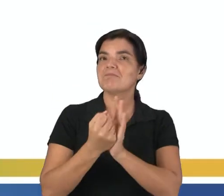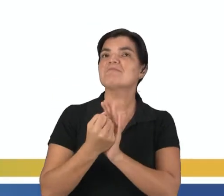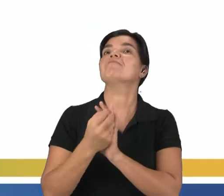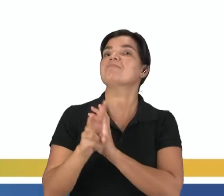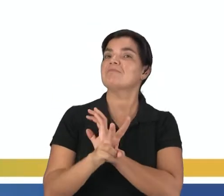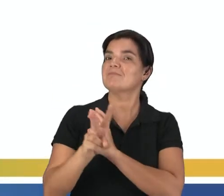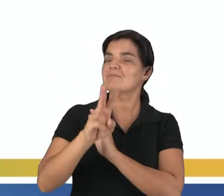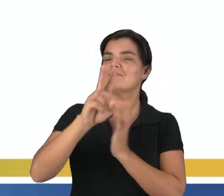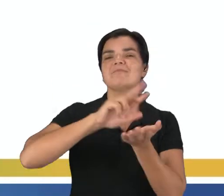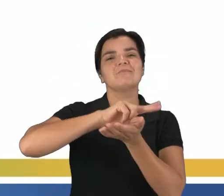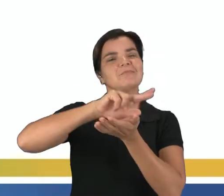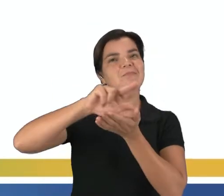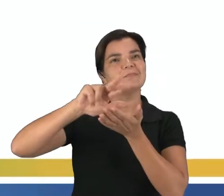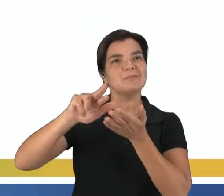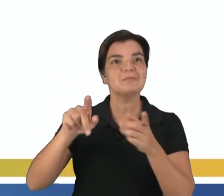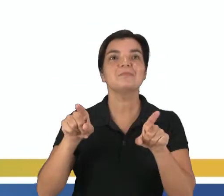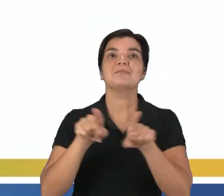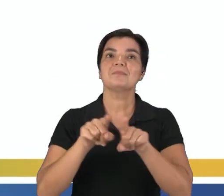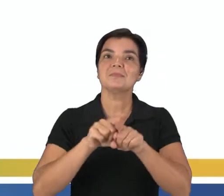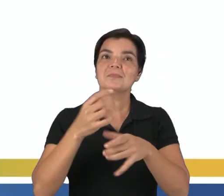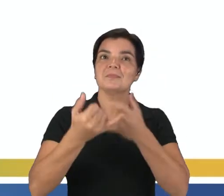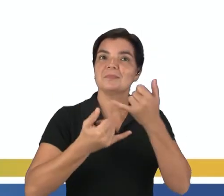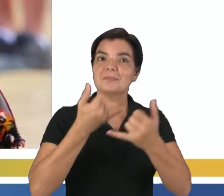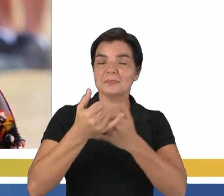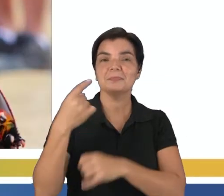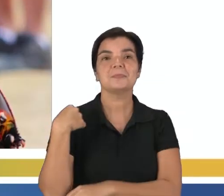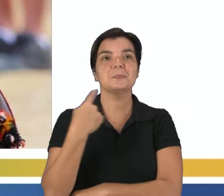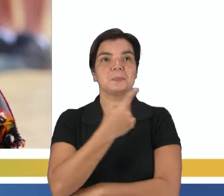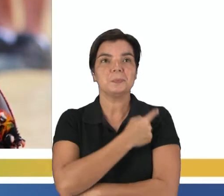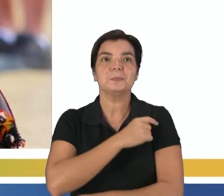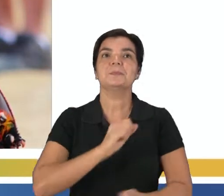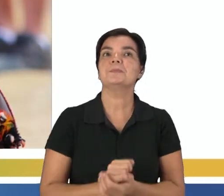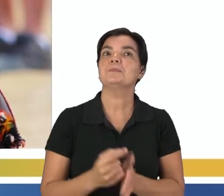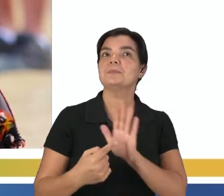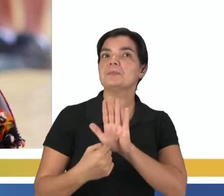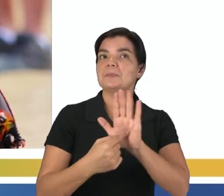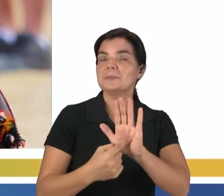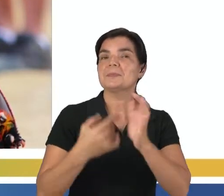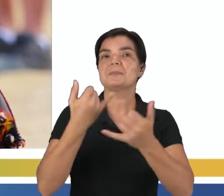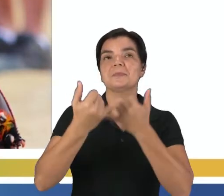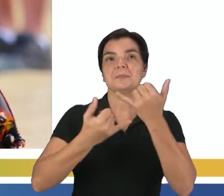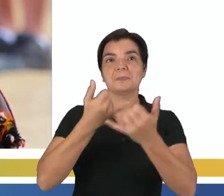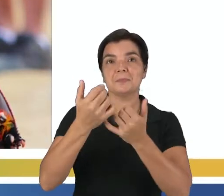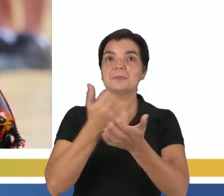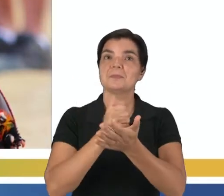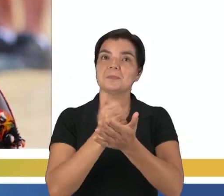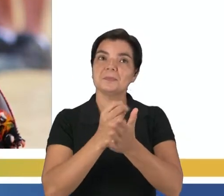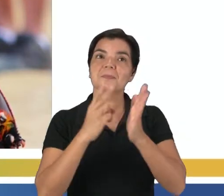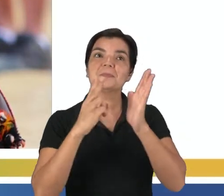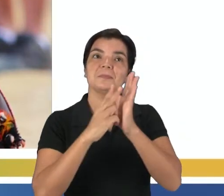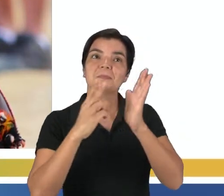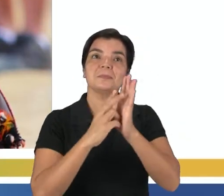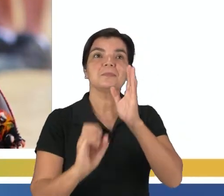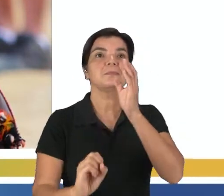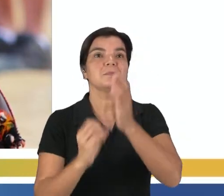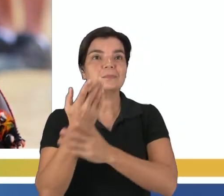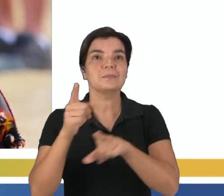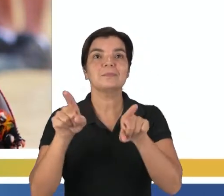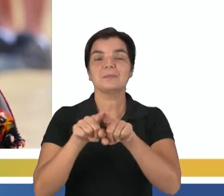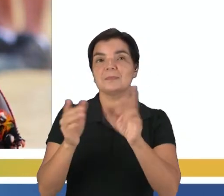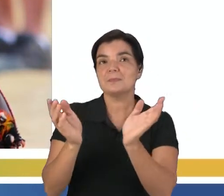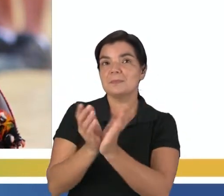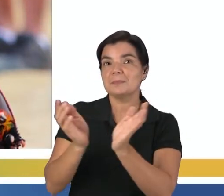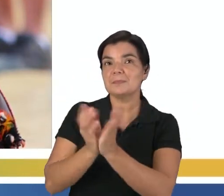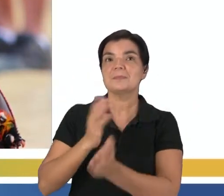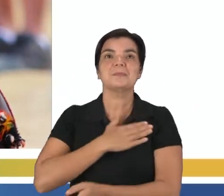deixou marcas e vários jogos e brincadeiras como herança para nós. Representam as brincadeiras e jogos indígenas que foram